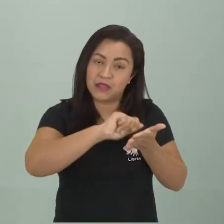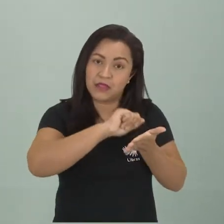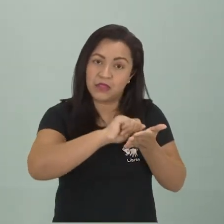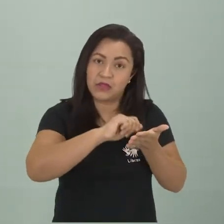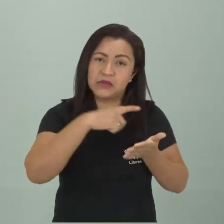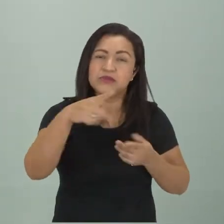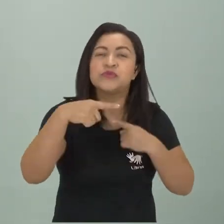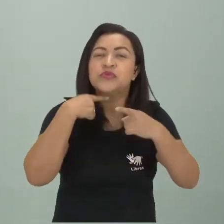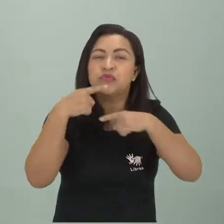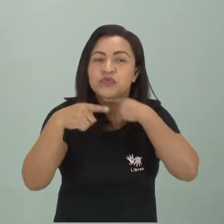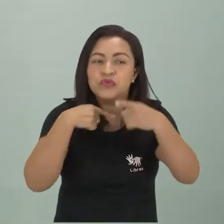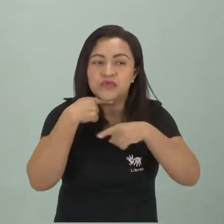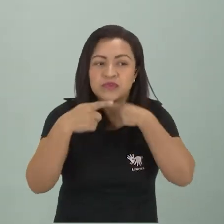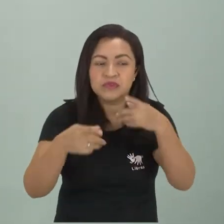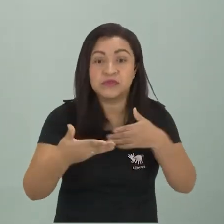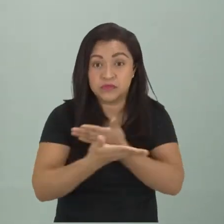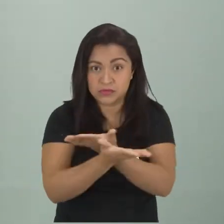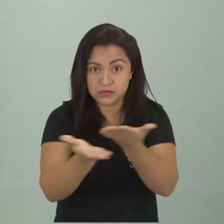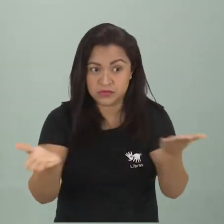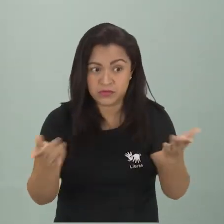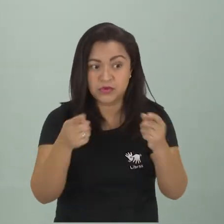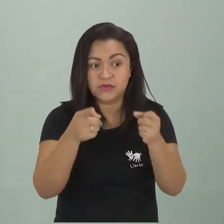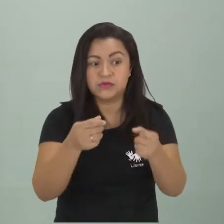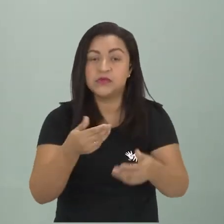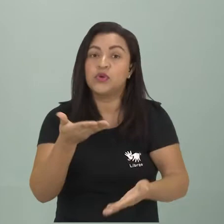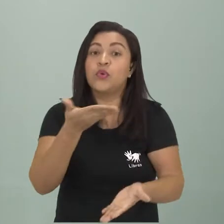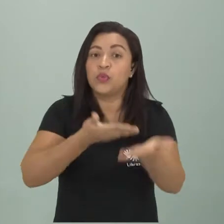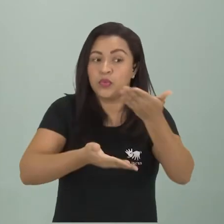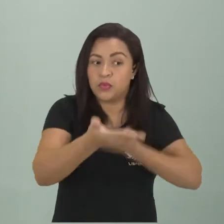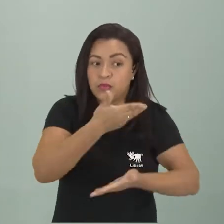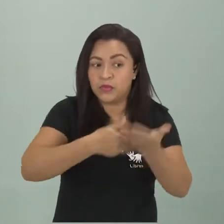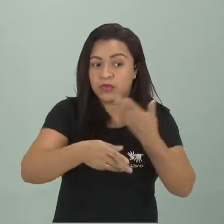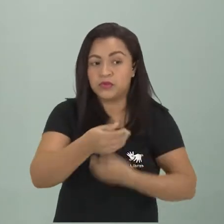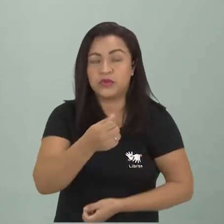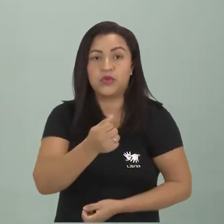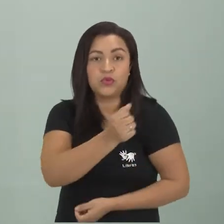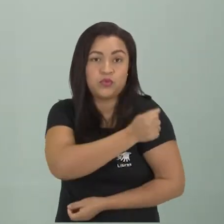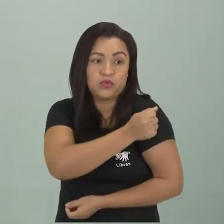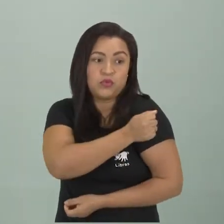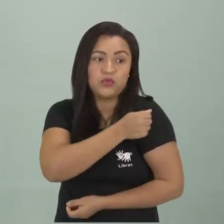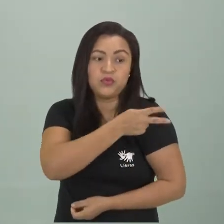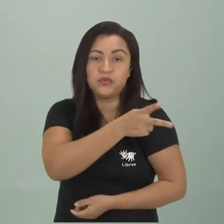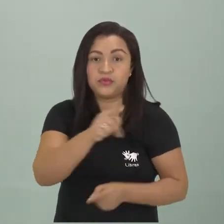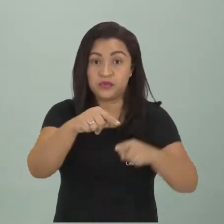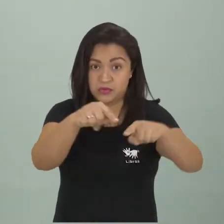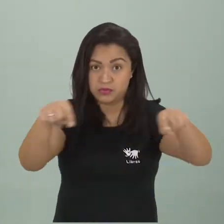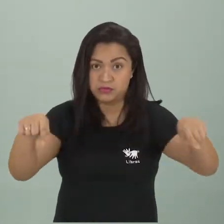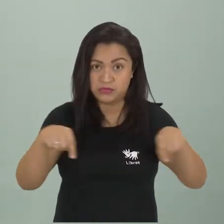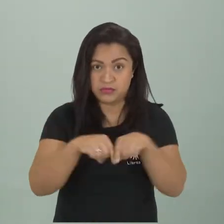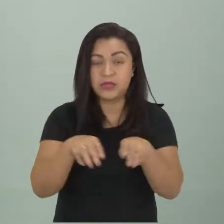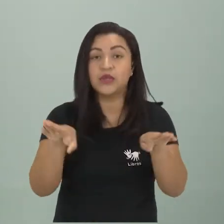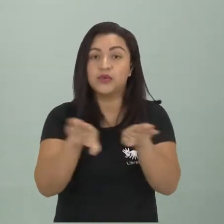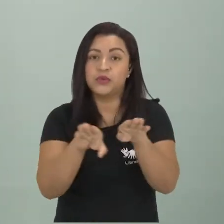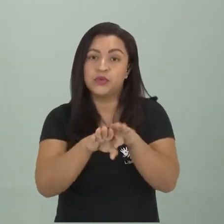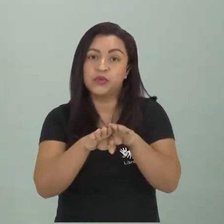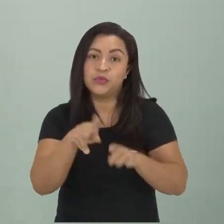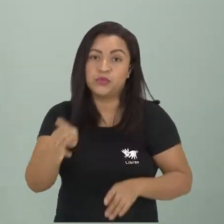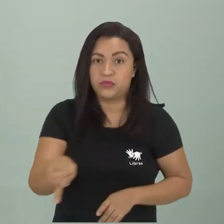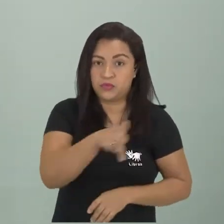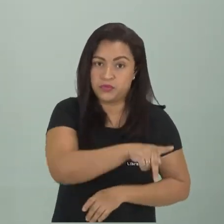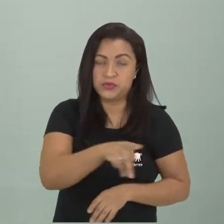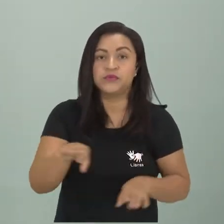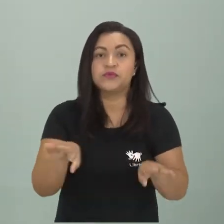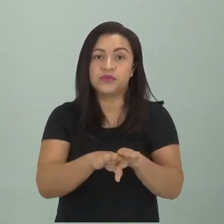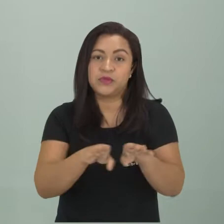dúvidas para, no momento oportuno, você compartilhá-las com os seus colegas de sala de aula e também com seu professor ou professora